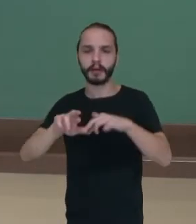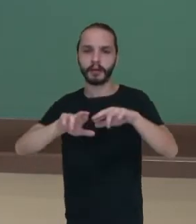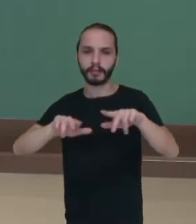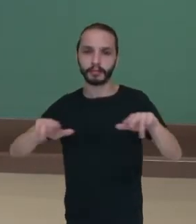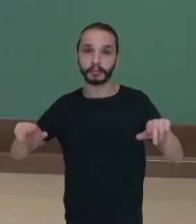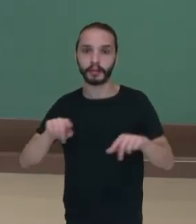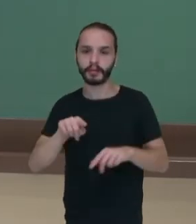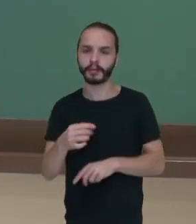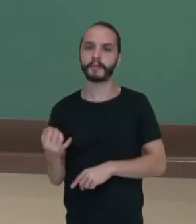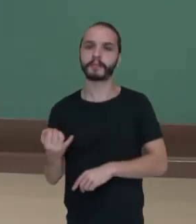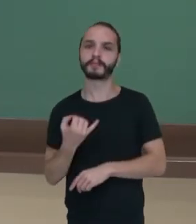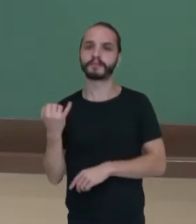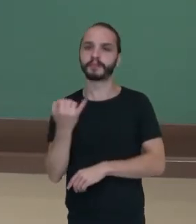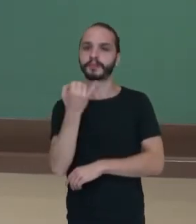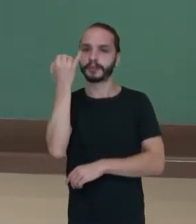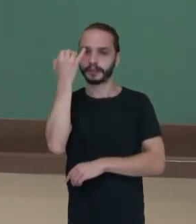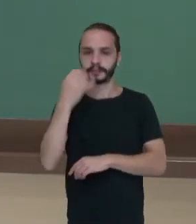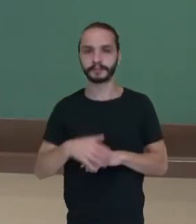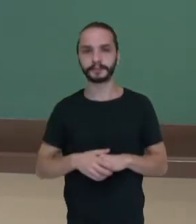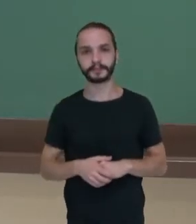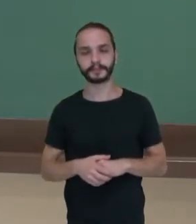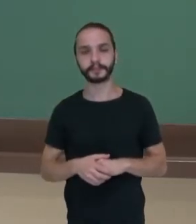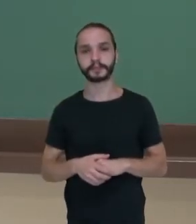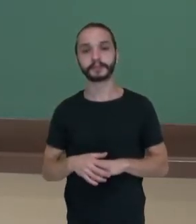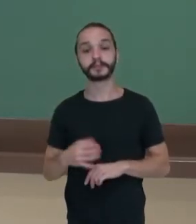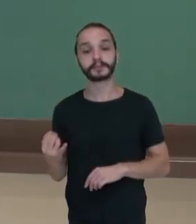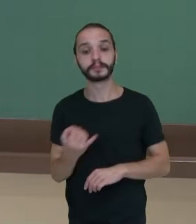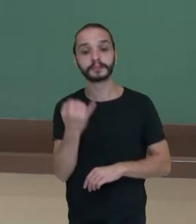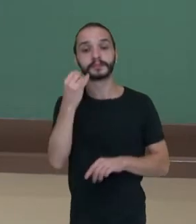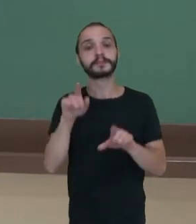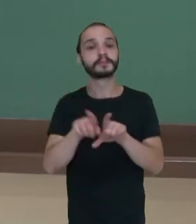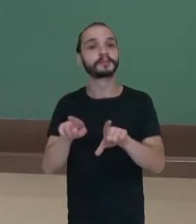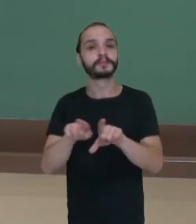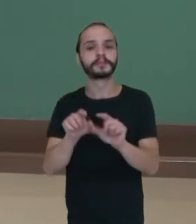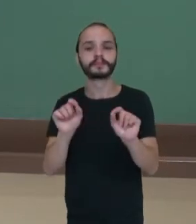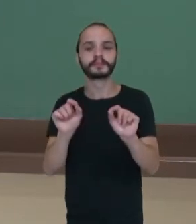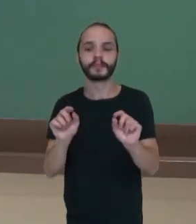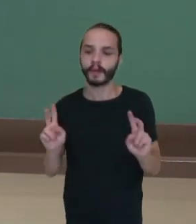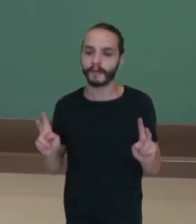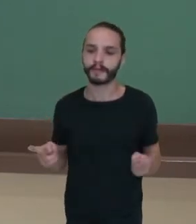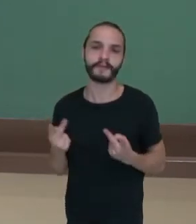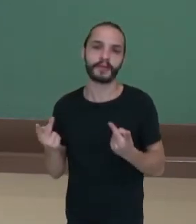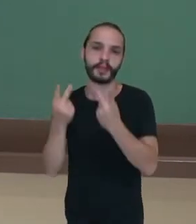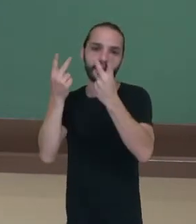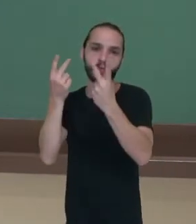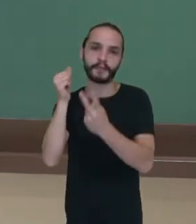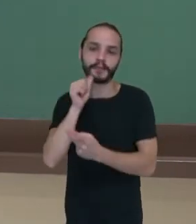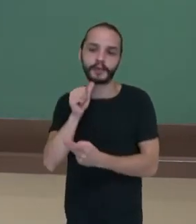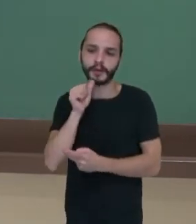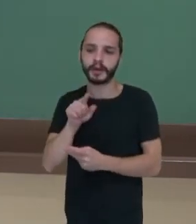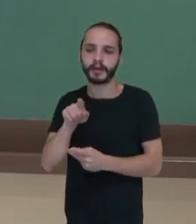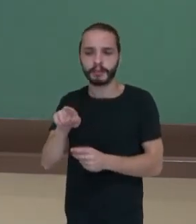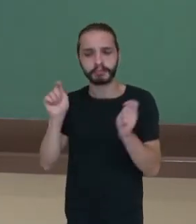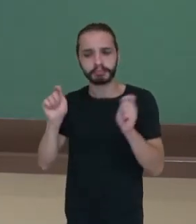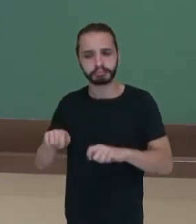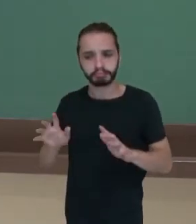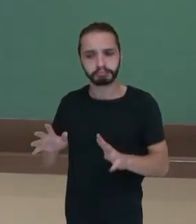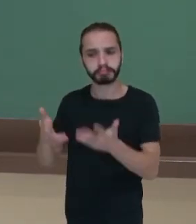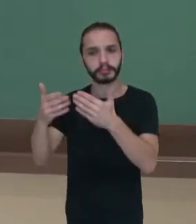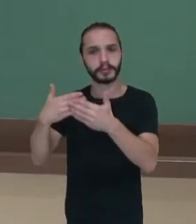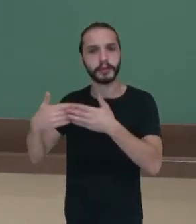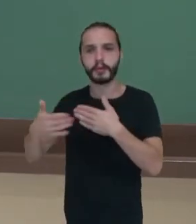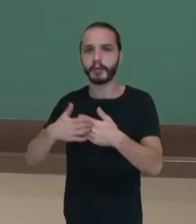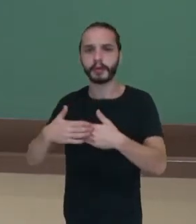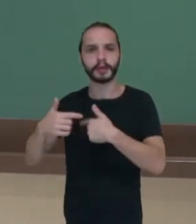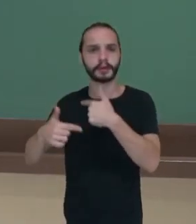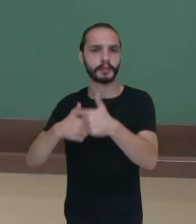bem importante, né? E a ideia também é a importância de valorização da mulher para o desempenho de qualquer atividade, né, que seja da